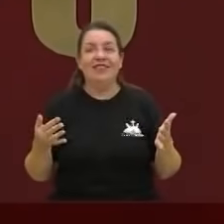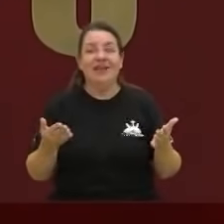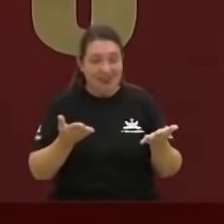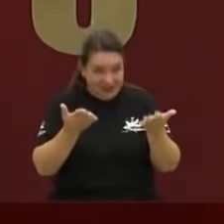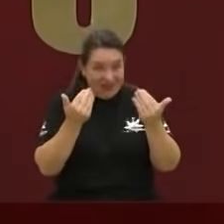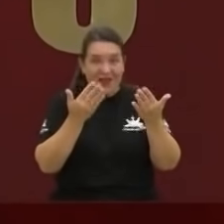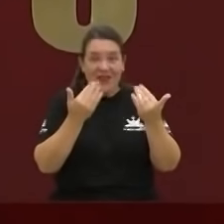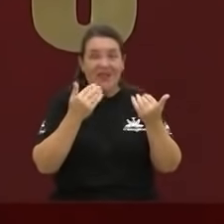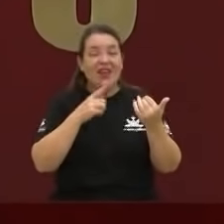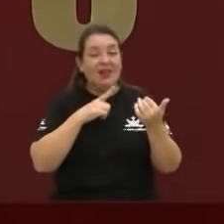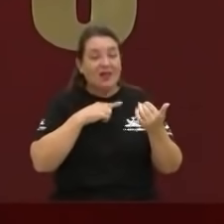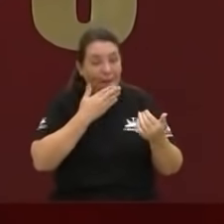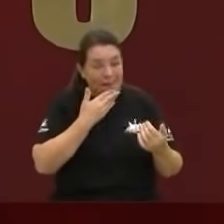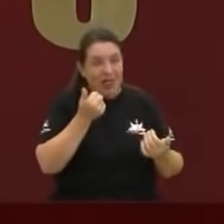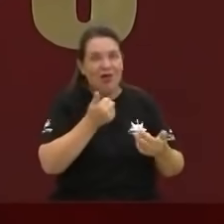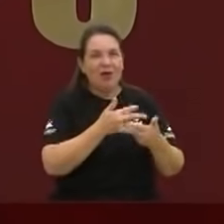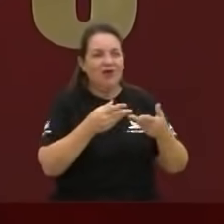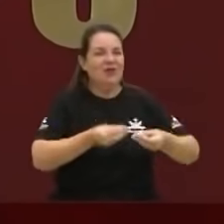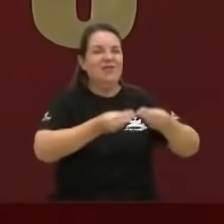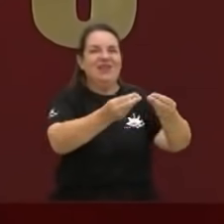Vem que eu tenho algo para te dar.